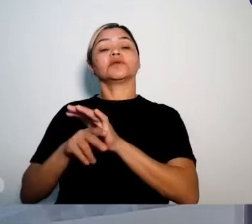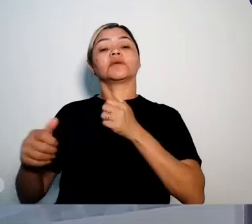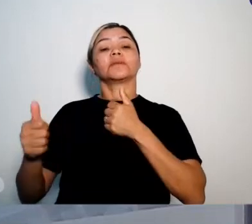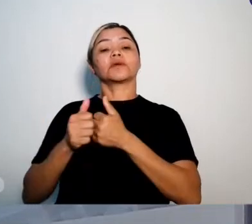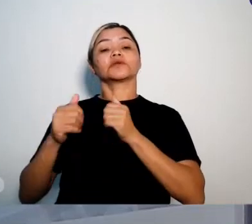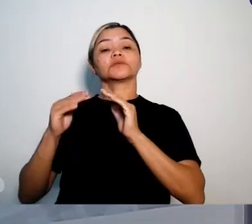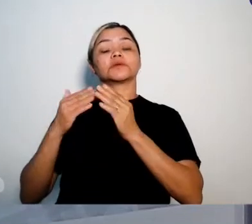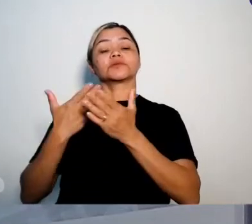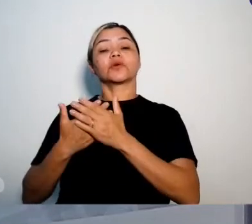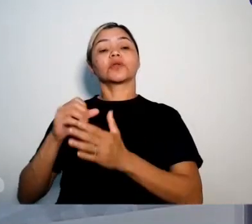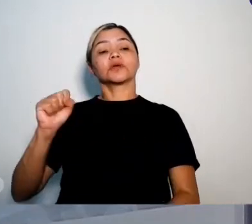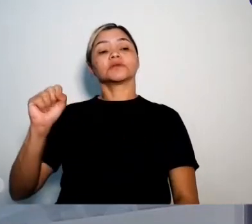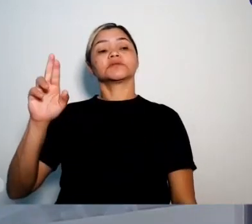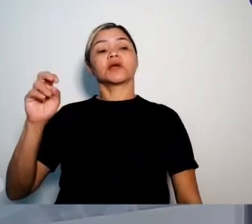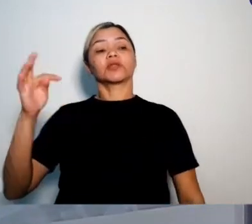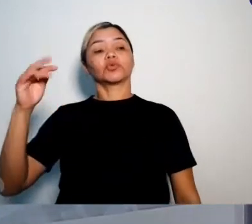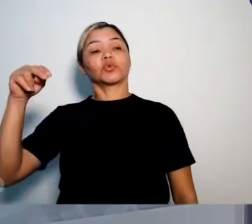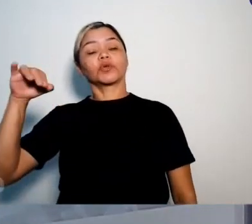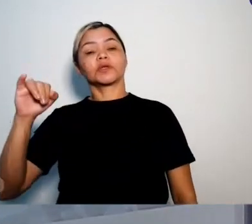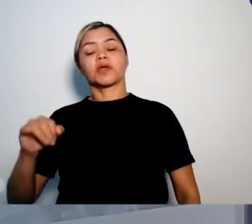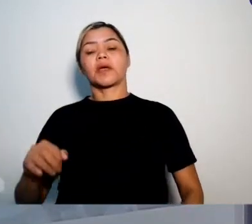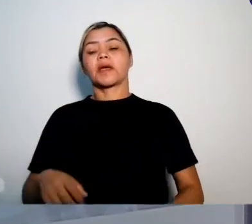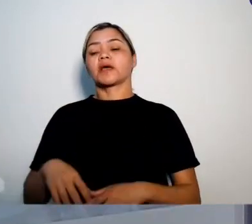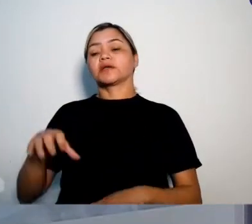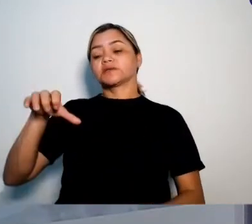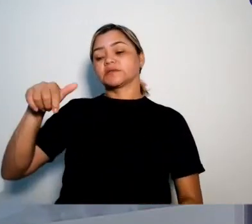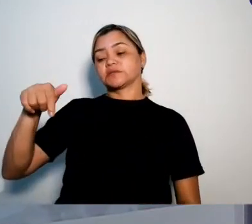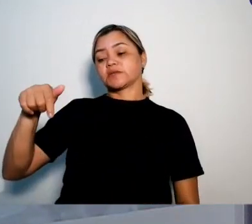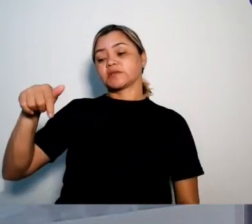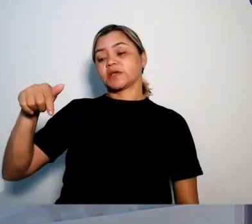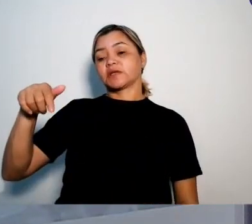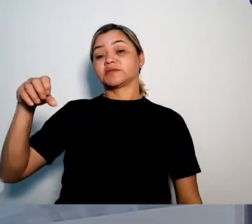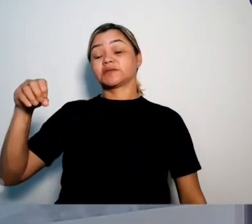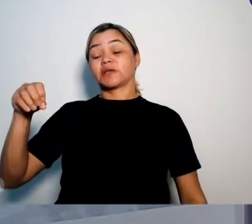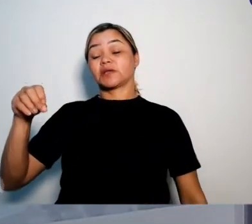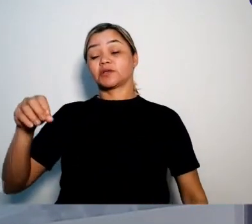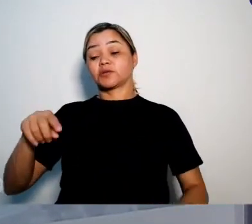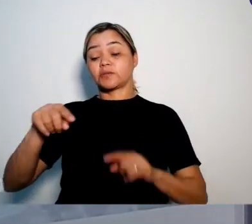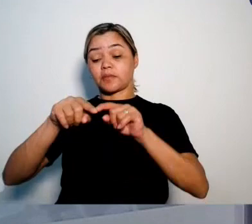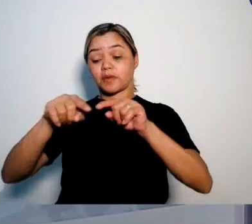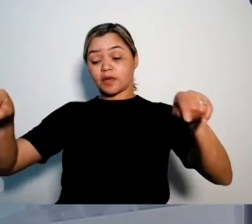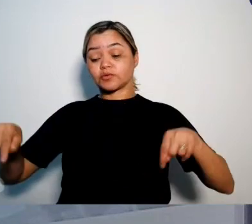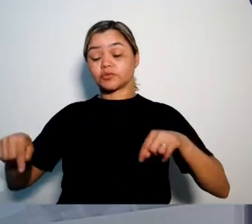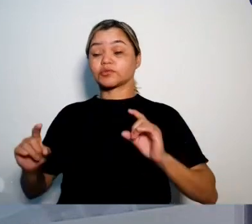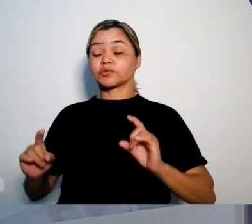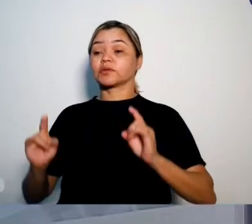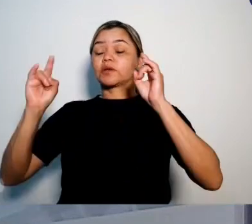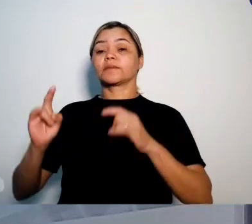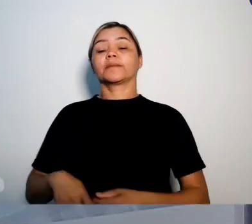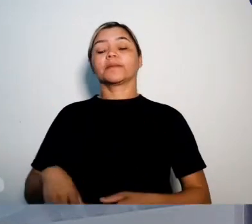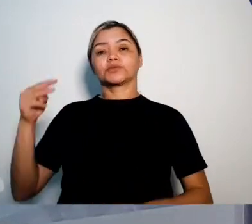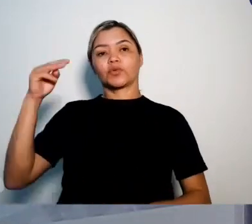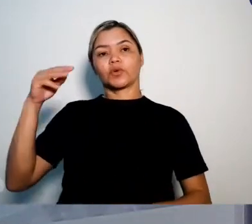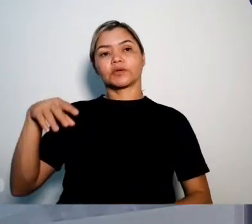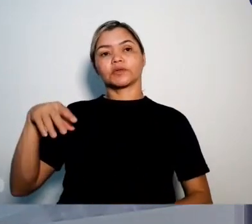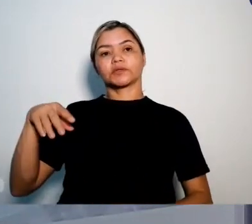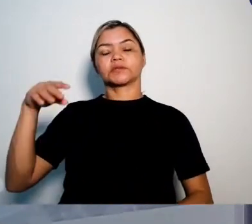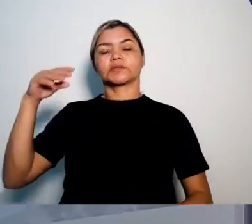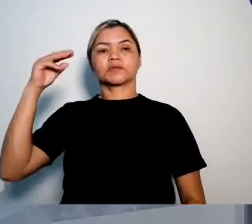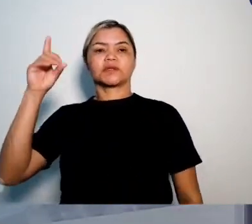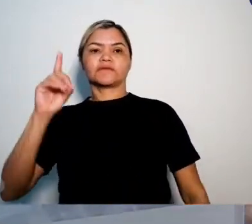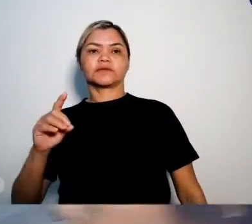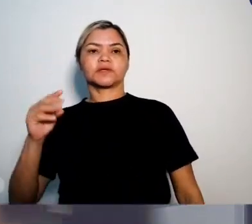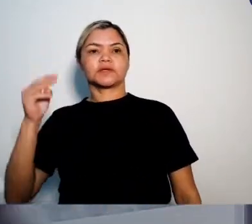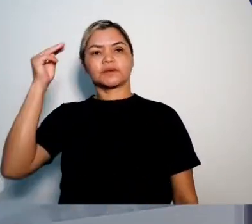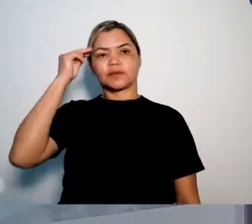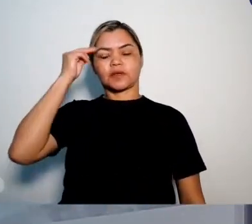Mais de 900 metros quadrados para atender pessoas com transtornos mentais. Agradeço imensamente à prefeitura por